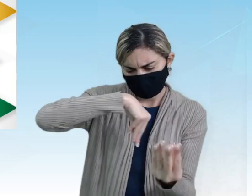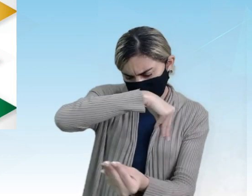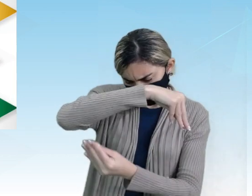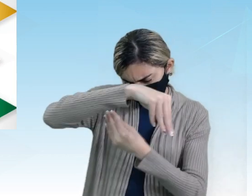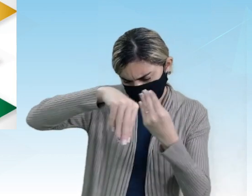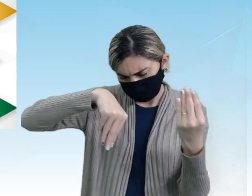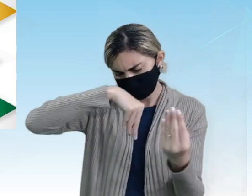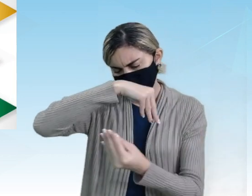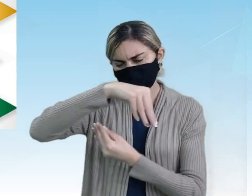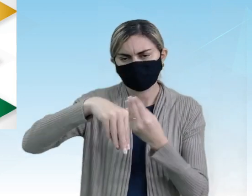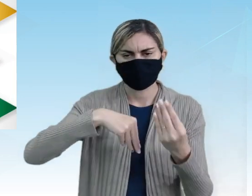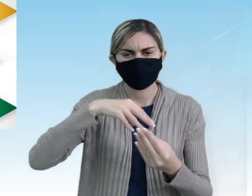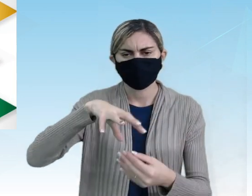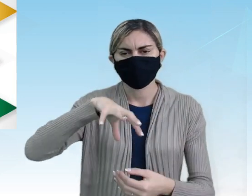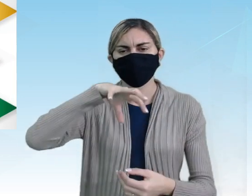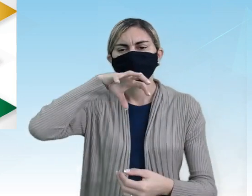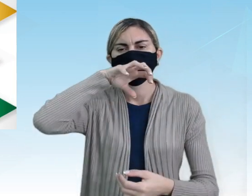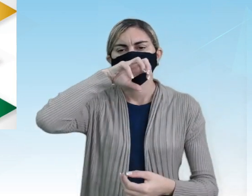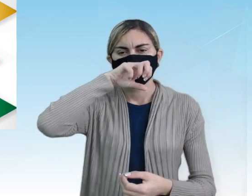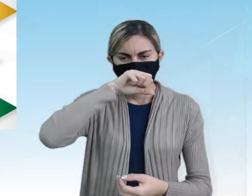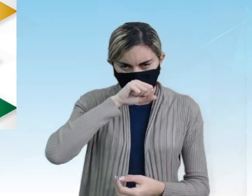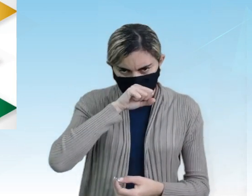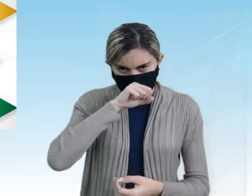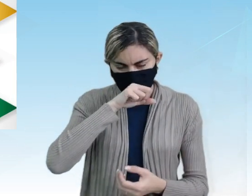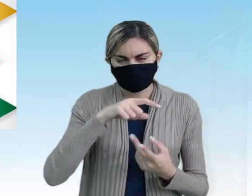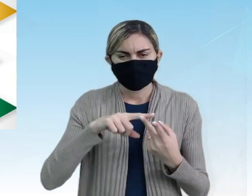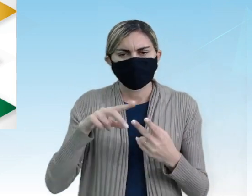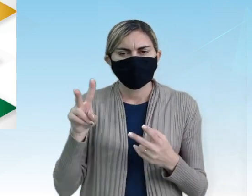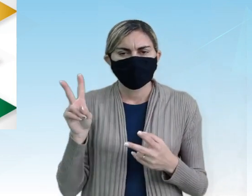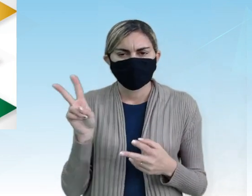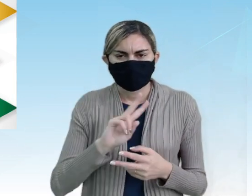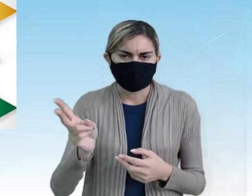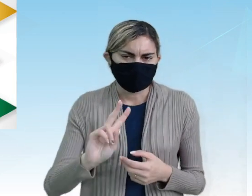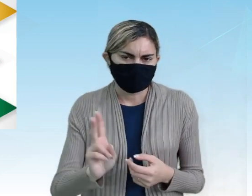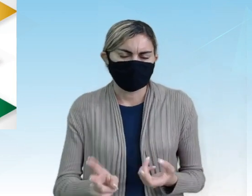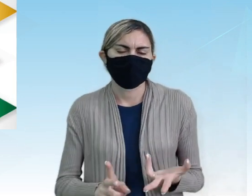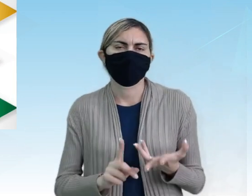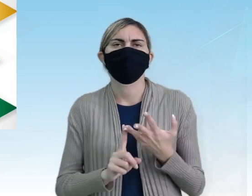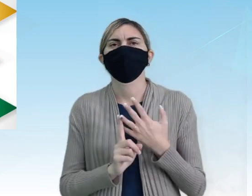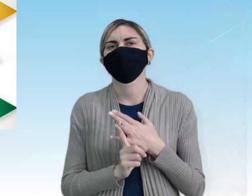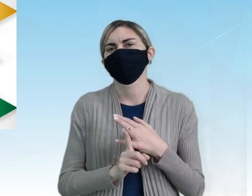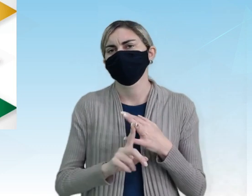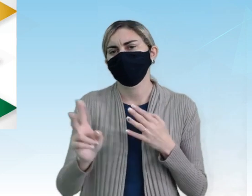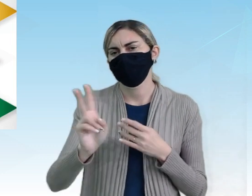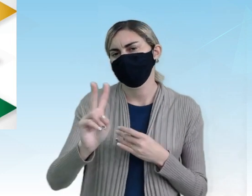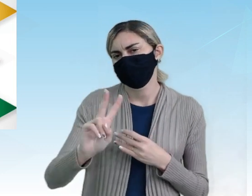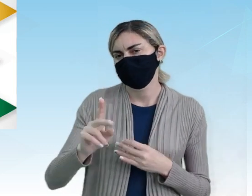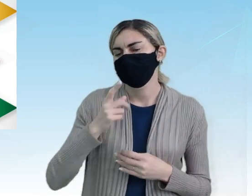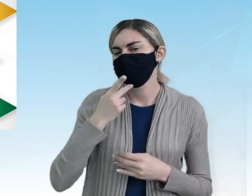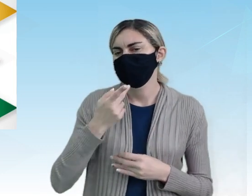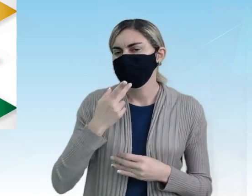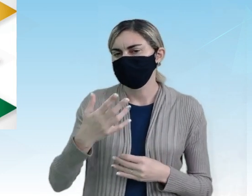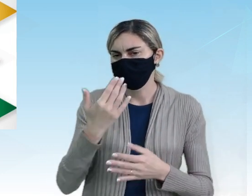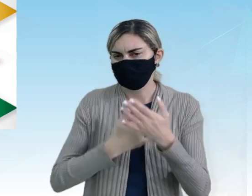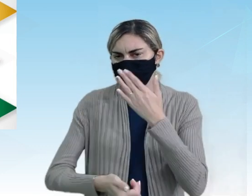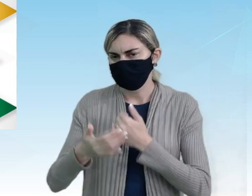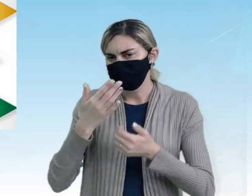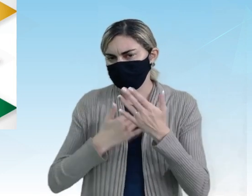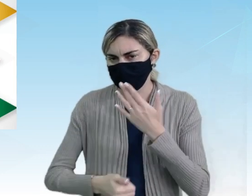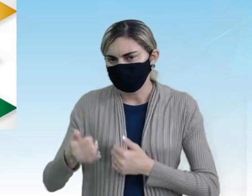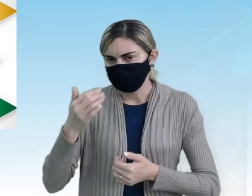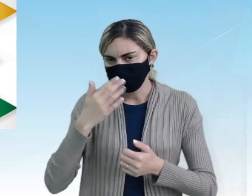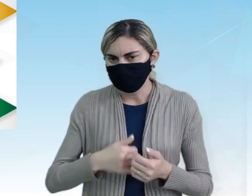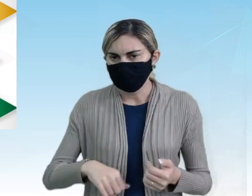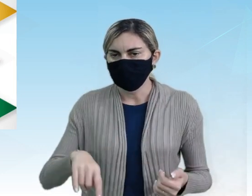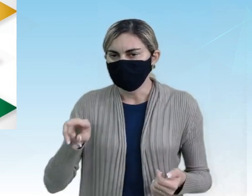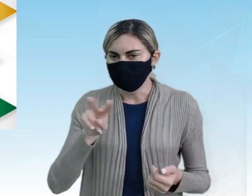produza tanto o oxigênio, a vitamina, no caso, quando eu falo da vitamina, eu estou falando do alimento, eu estou falando